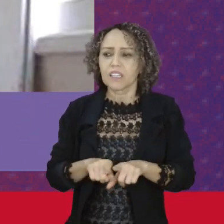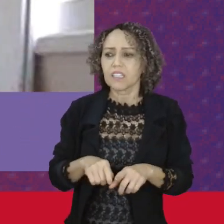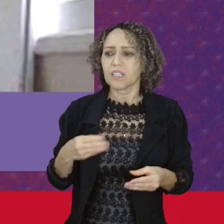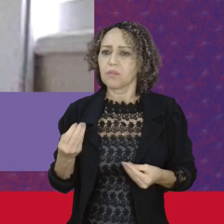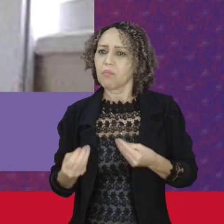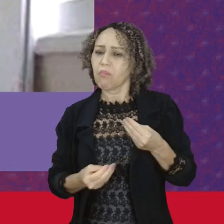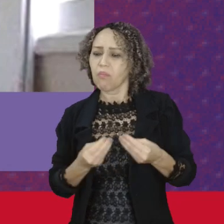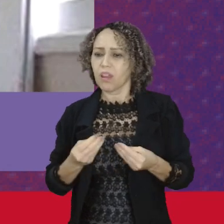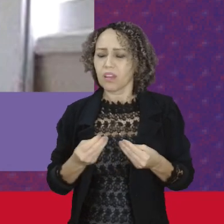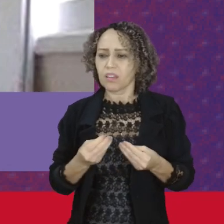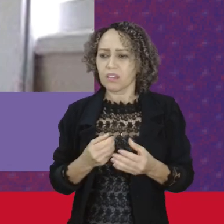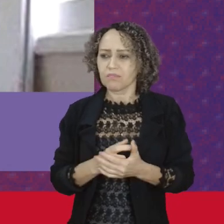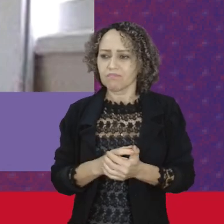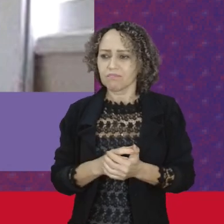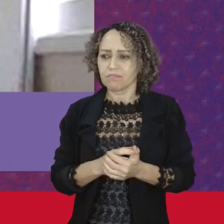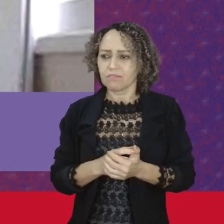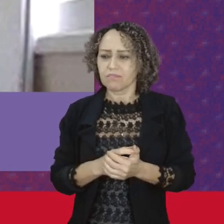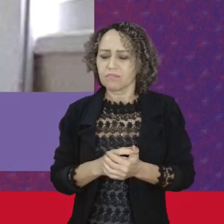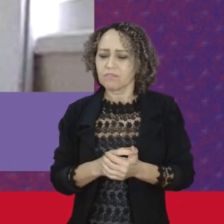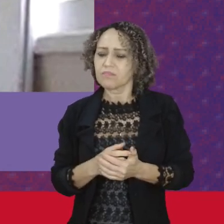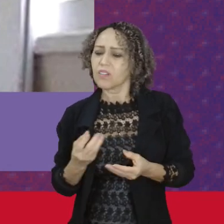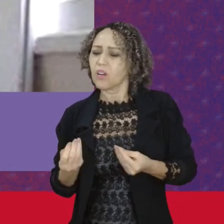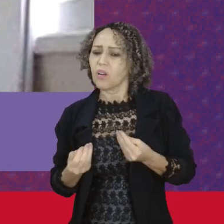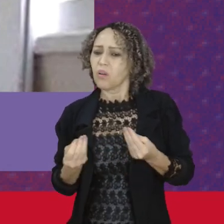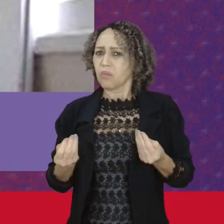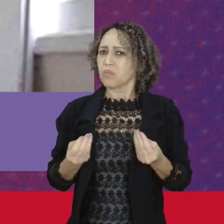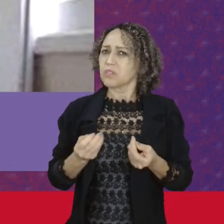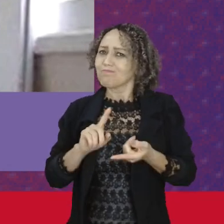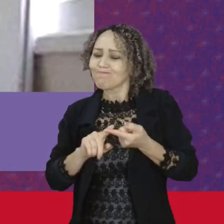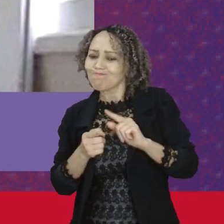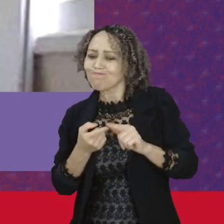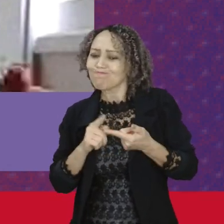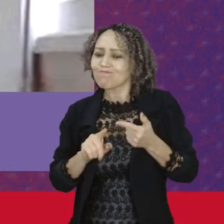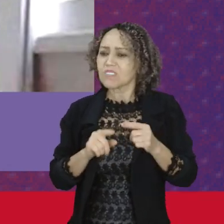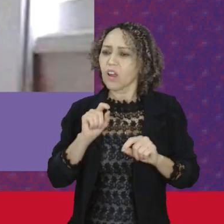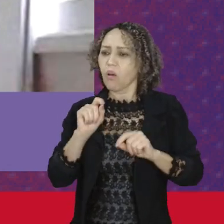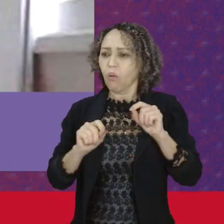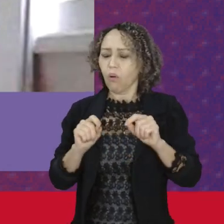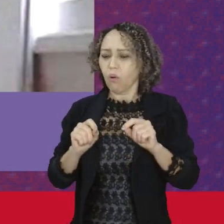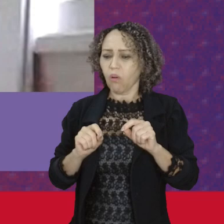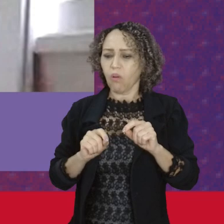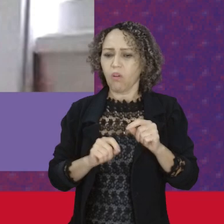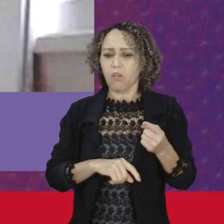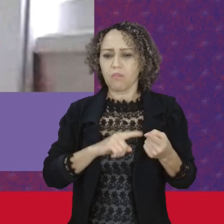Safiotti, e que foi uma articulação, né, gênero, raça,